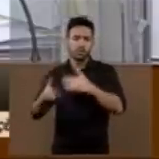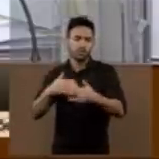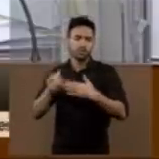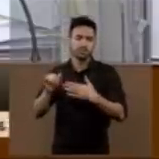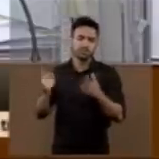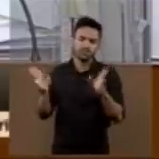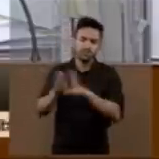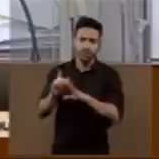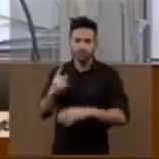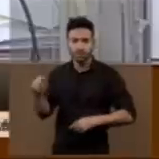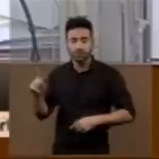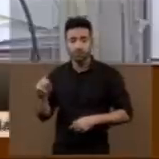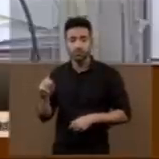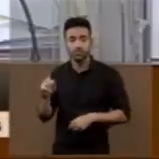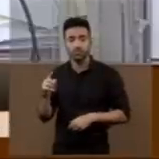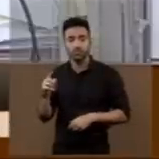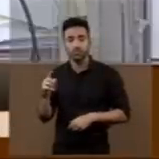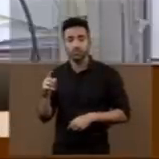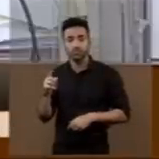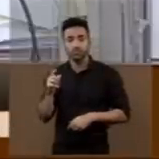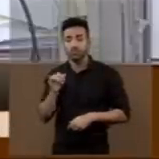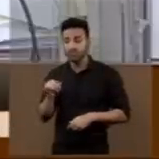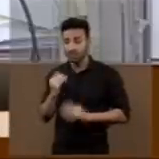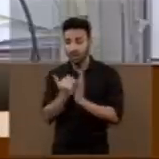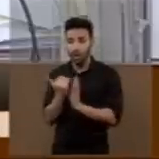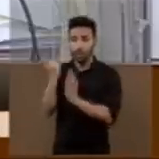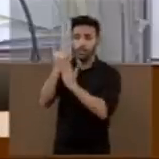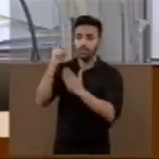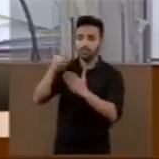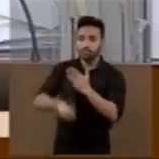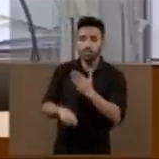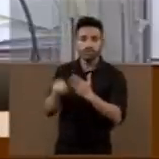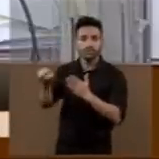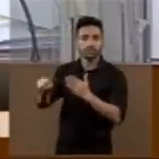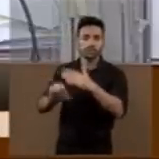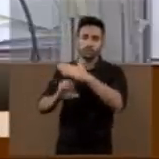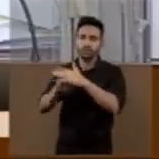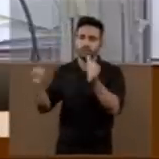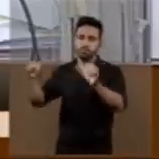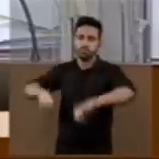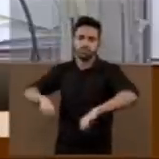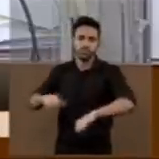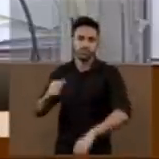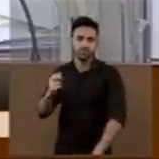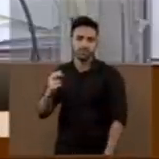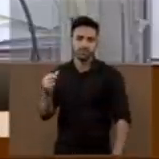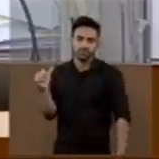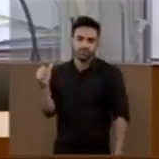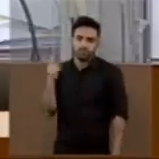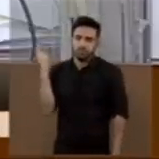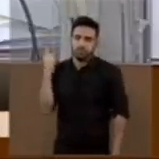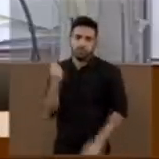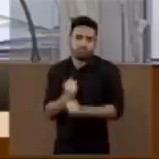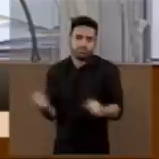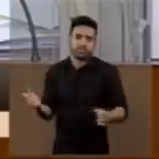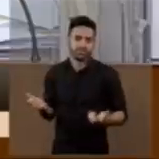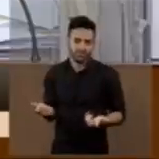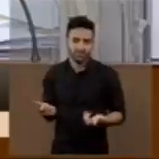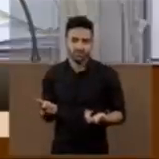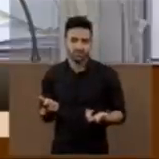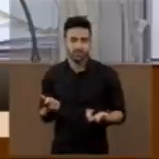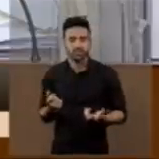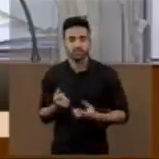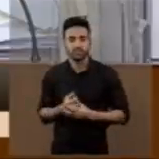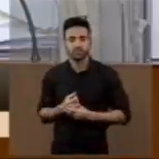fosse então elevado, que ela fosse inviabilizada. Por então, isso é que ele fez referência a este montante. Não era um montante no sentido mais de